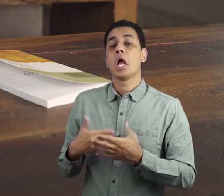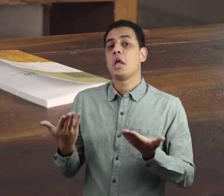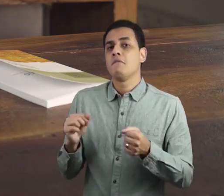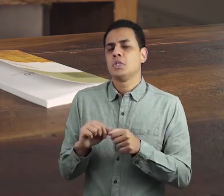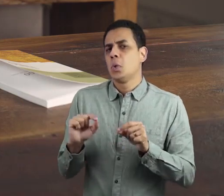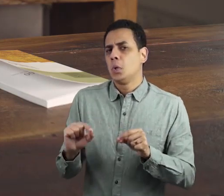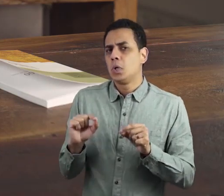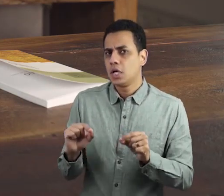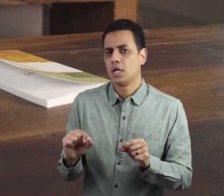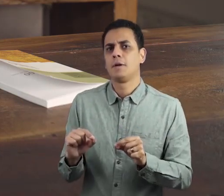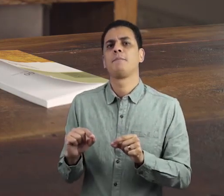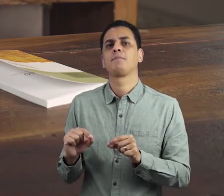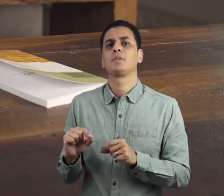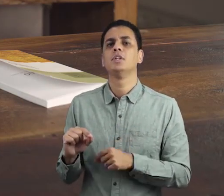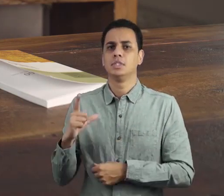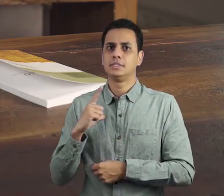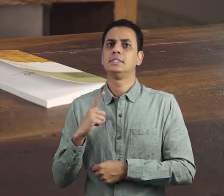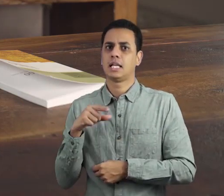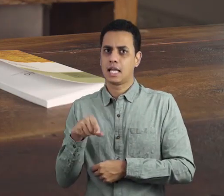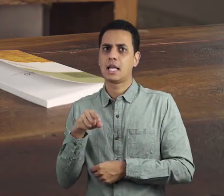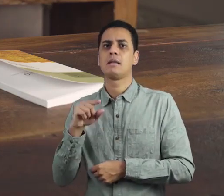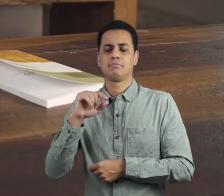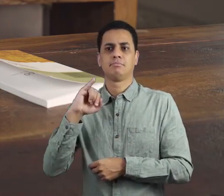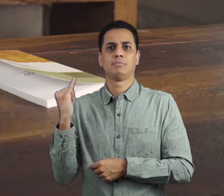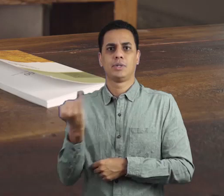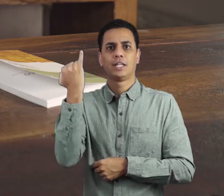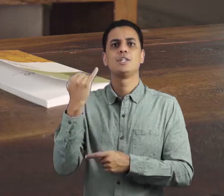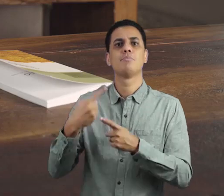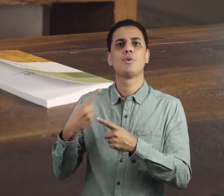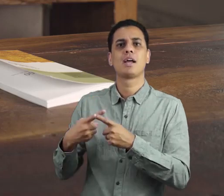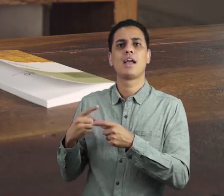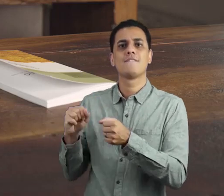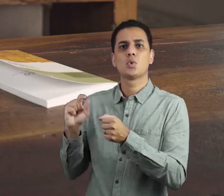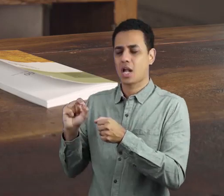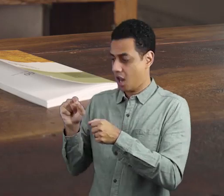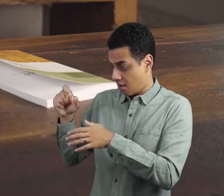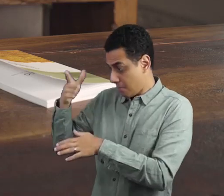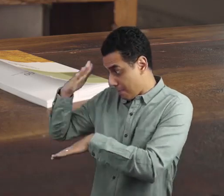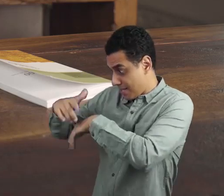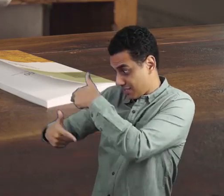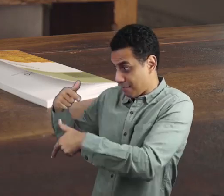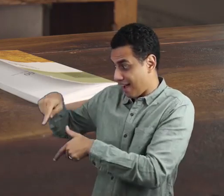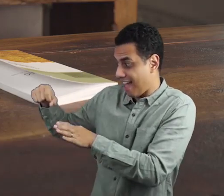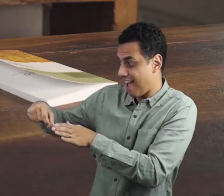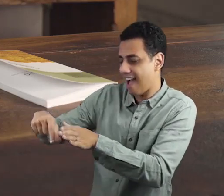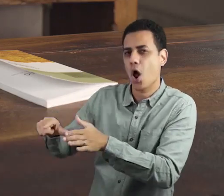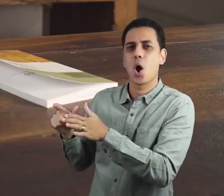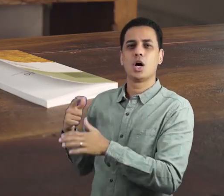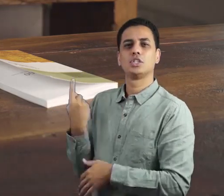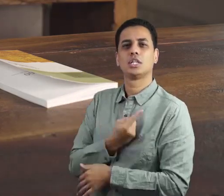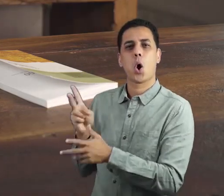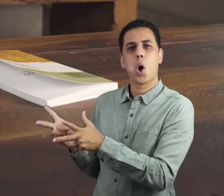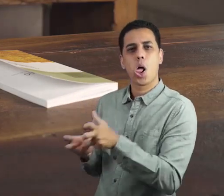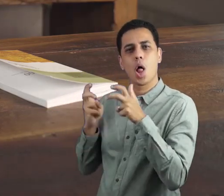o salário deles. Ao invés de pagar o salário no fim do dia, eles estavam retendo para si para enriquecer mais, para pagar lá